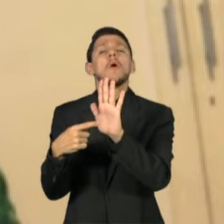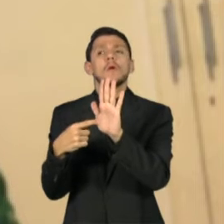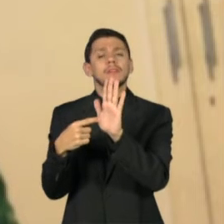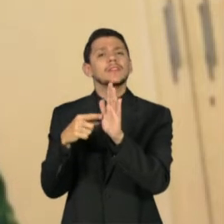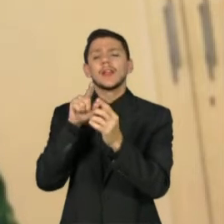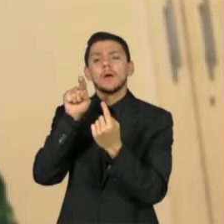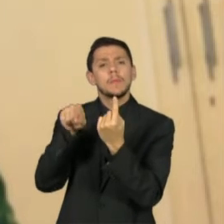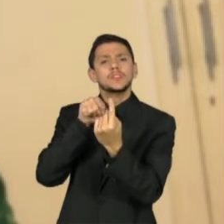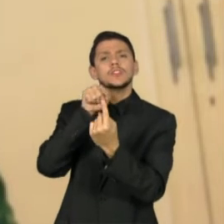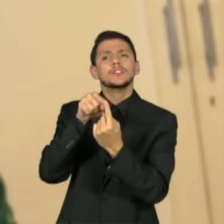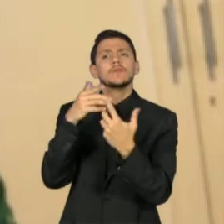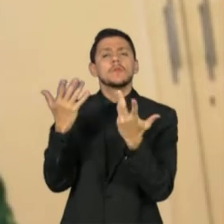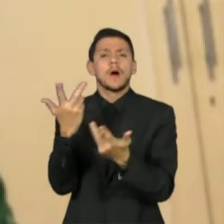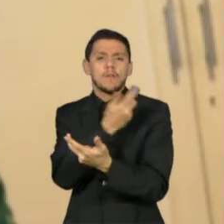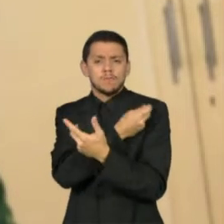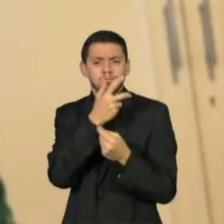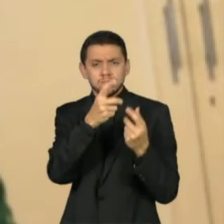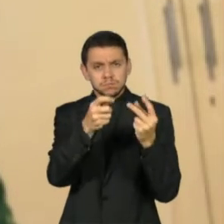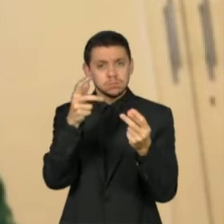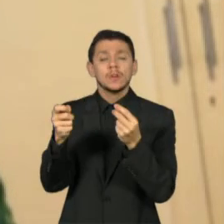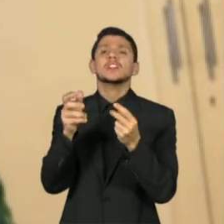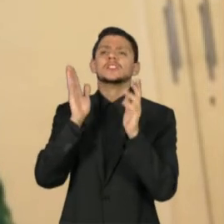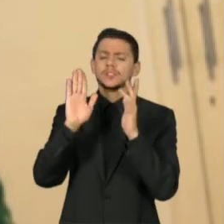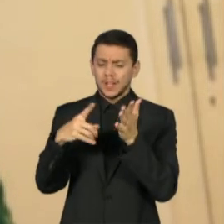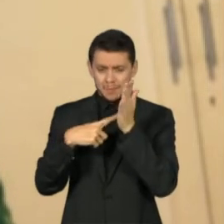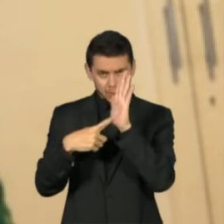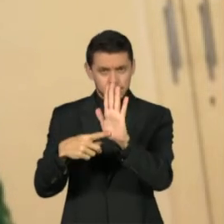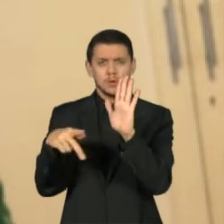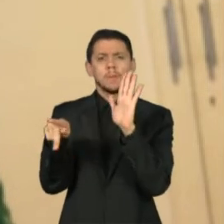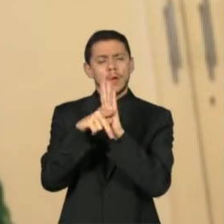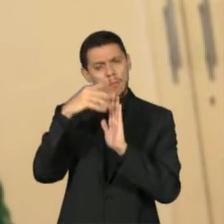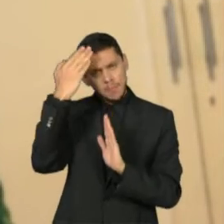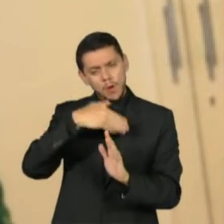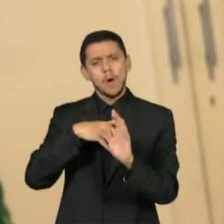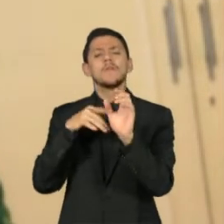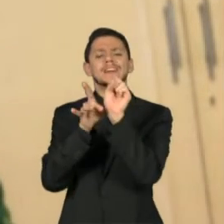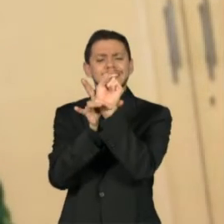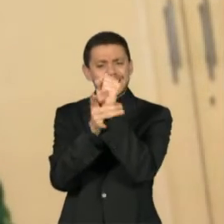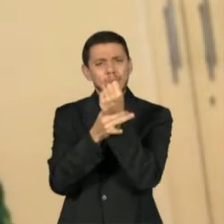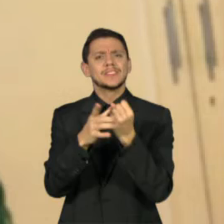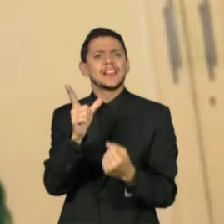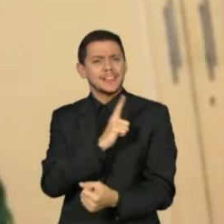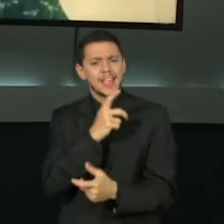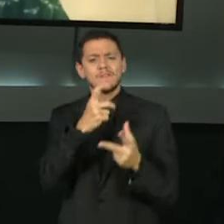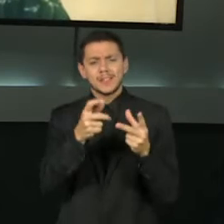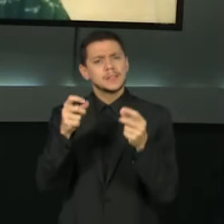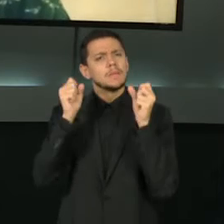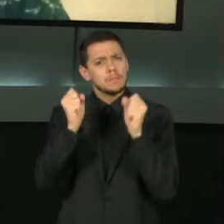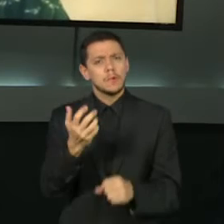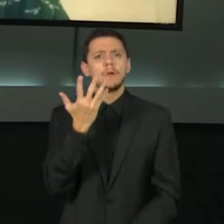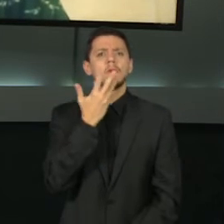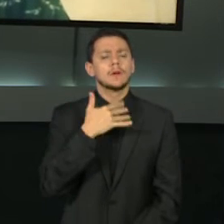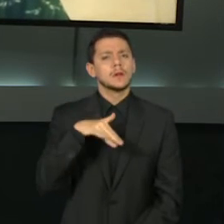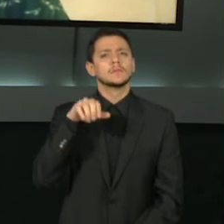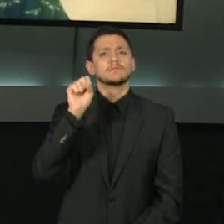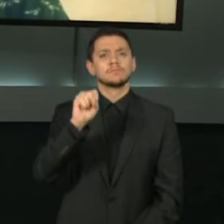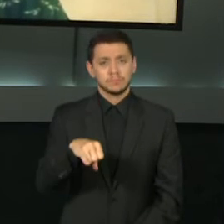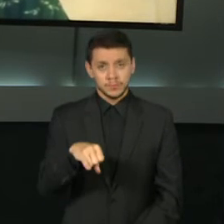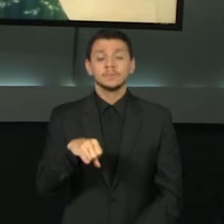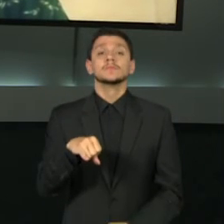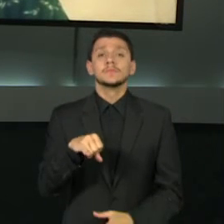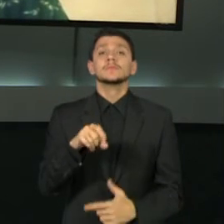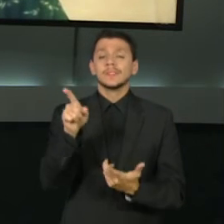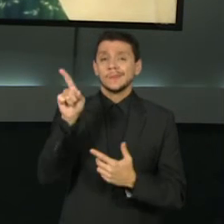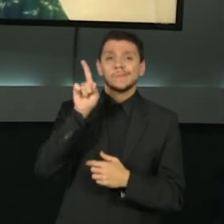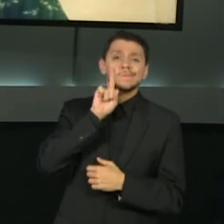E já foi bem demonstrado que a vacina é segura e que nós podemos sim vacinar as crianças. E os Estados Unidos já vacinou